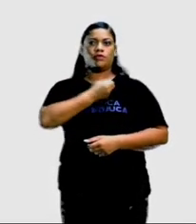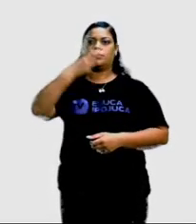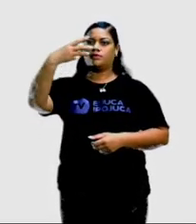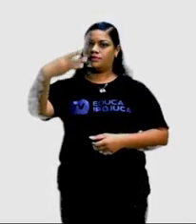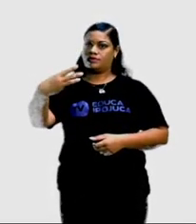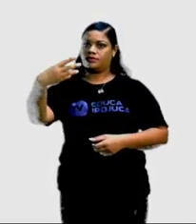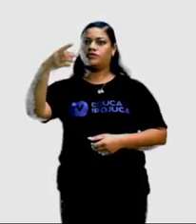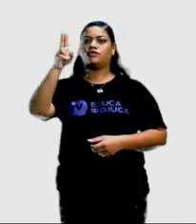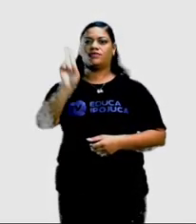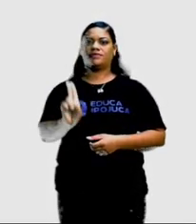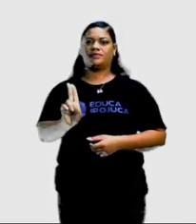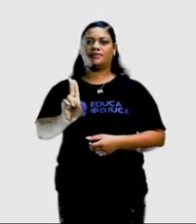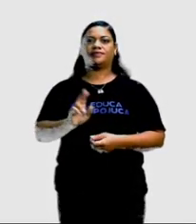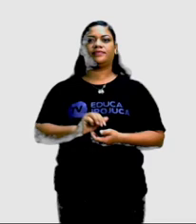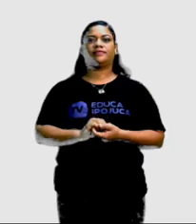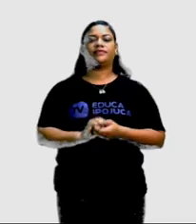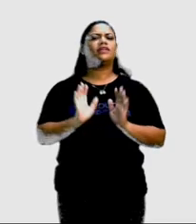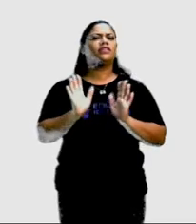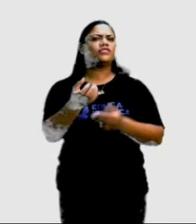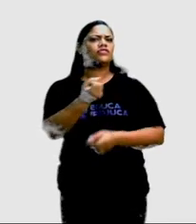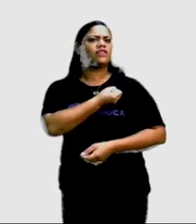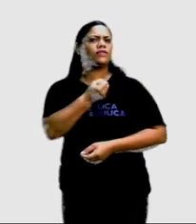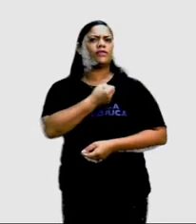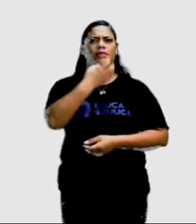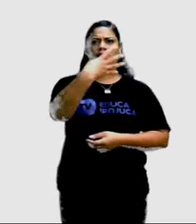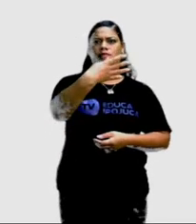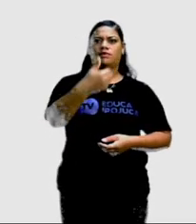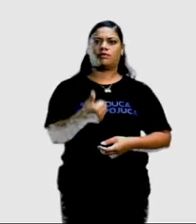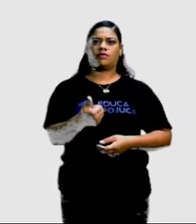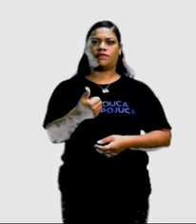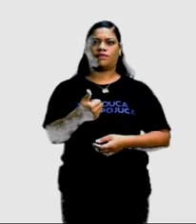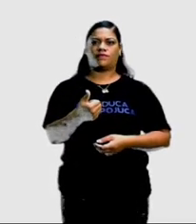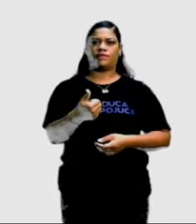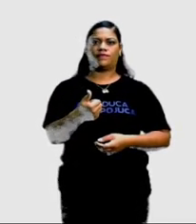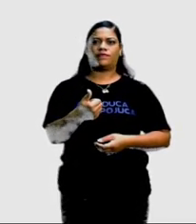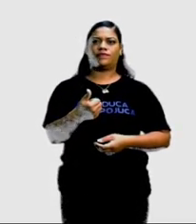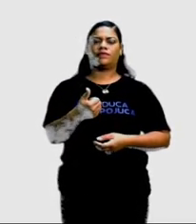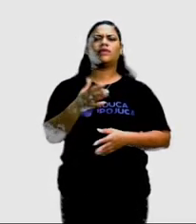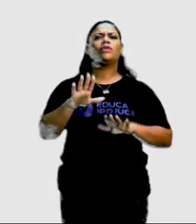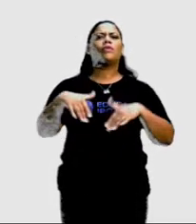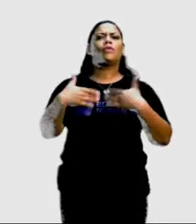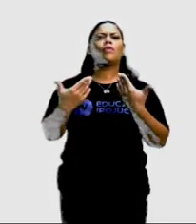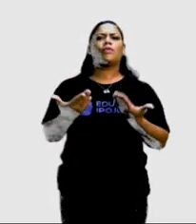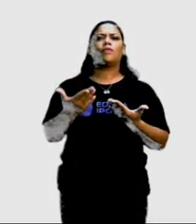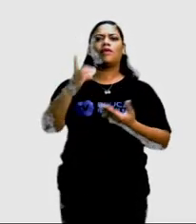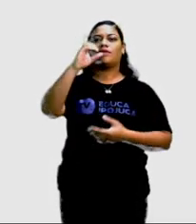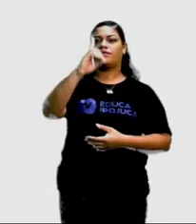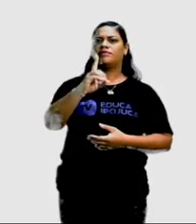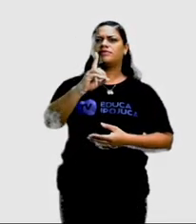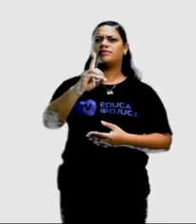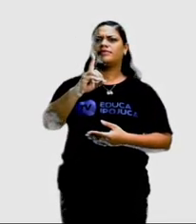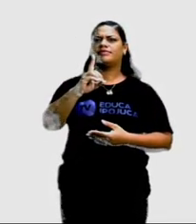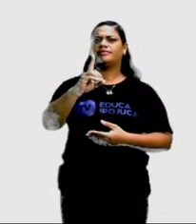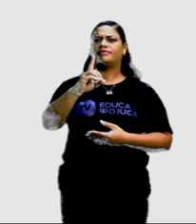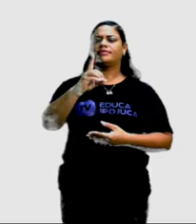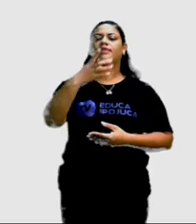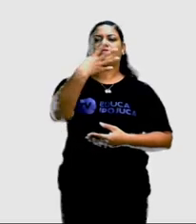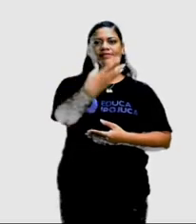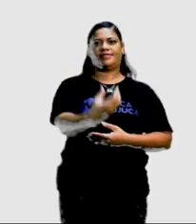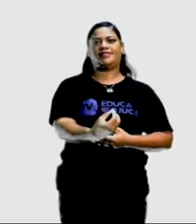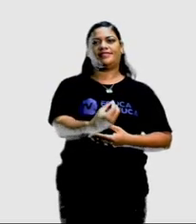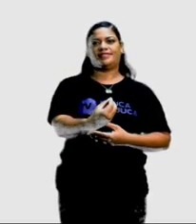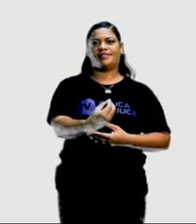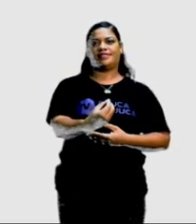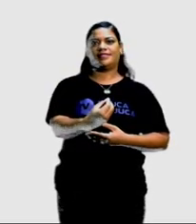de unidade. Já o número 41, qual o valor da dezena é?